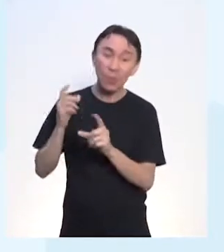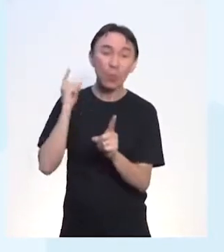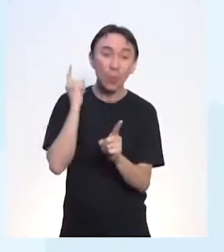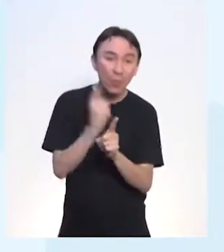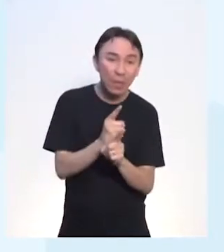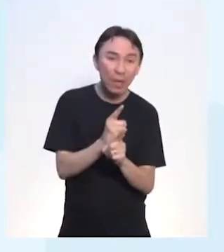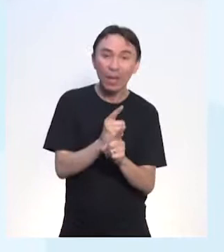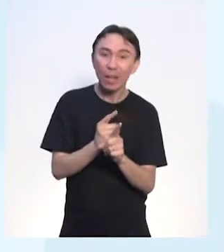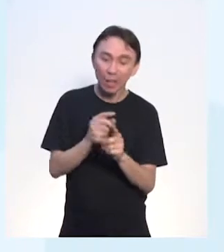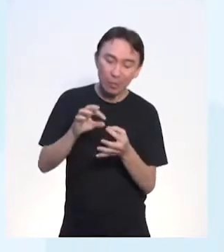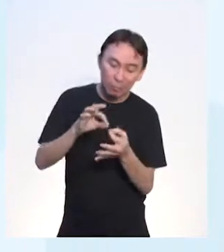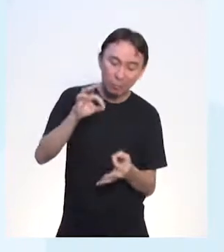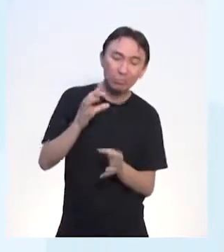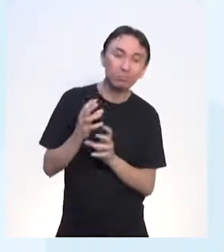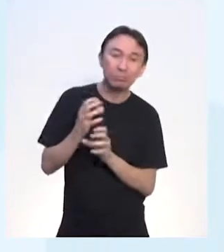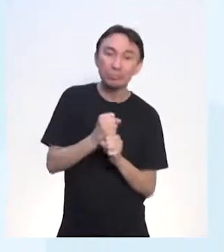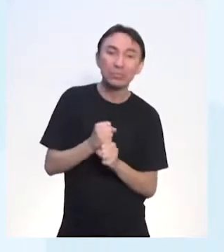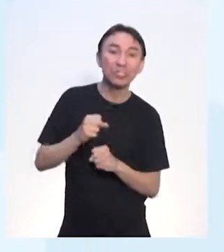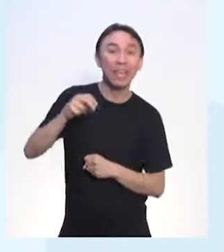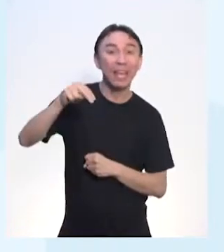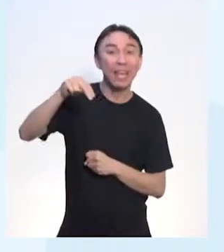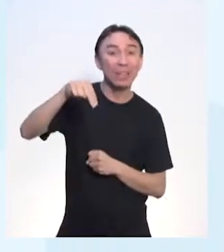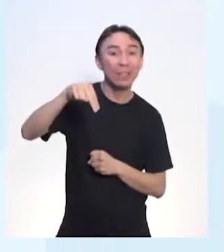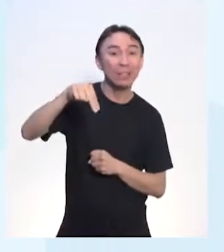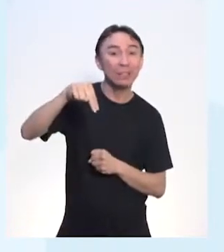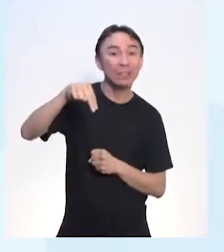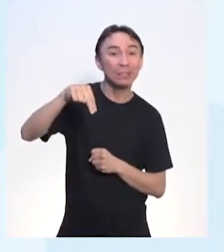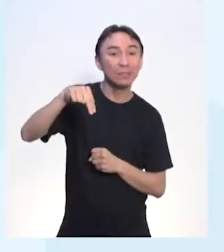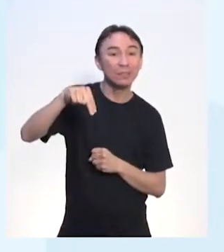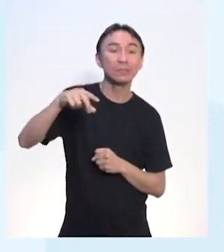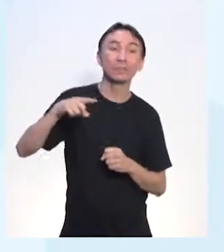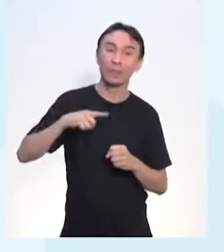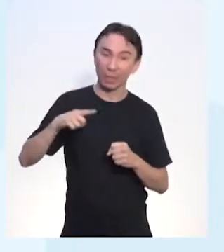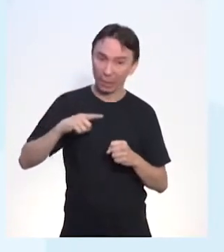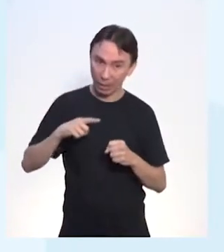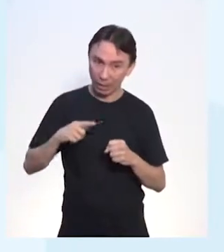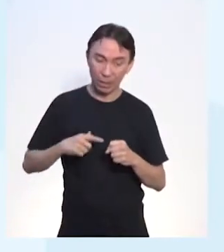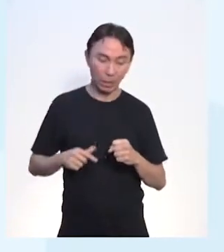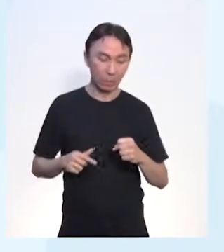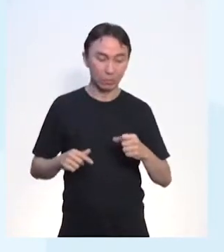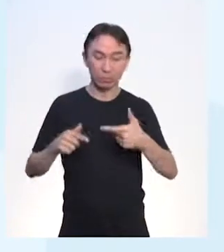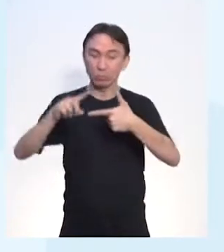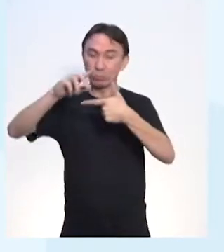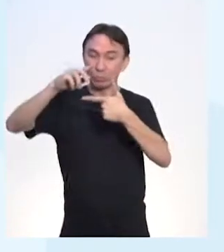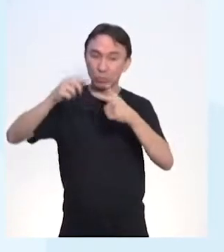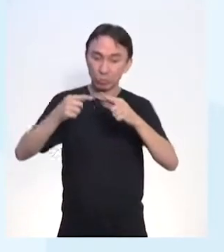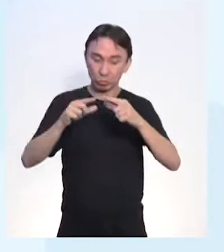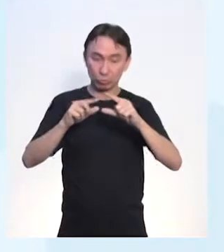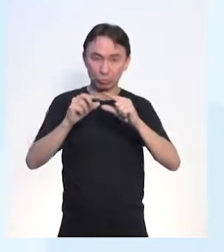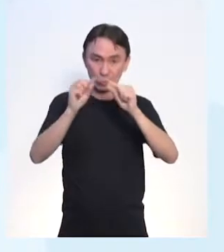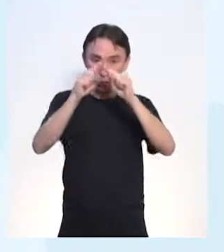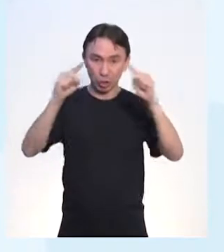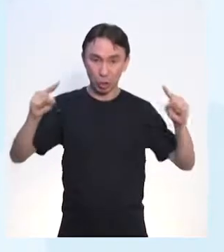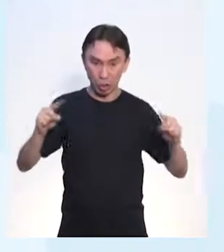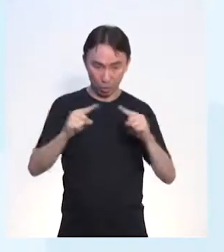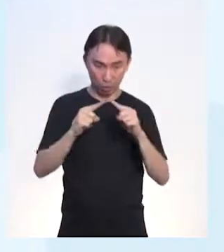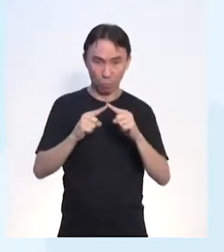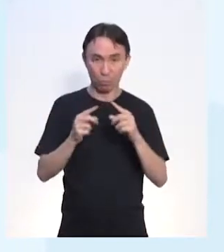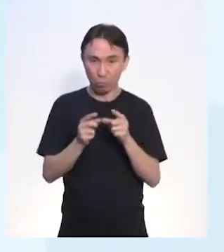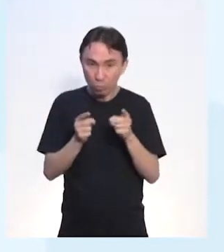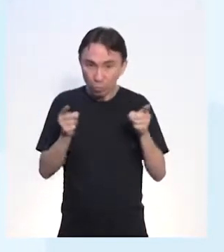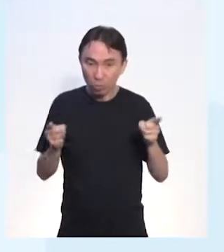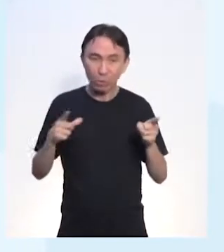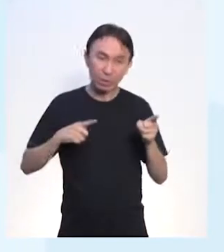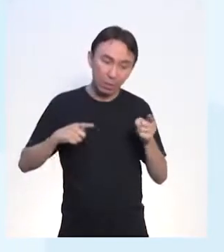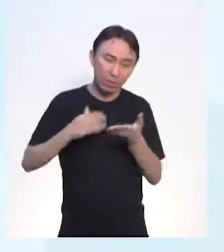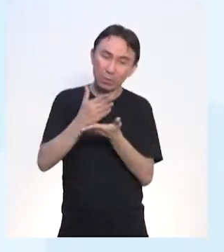n? Então, você tem esse triângulo maior, que é o primeiro. Você tem a divisão dele num triângulo